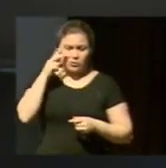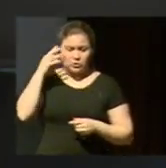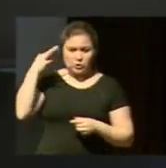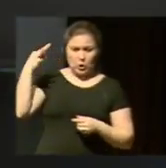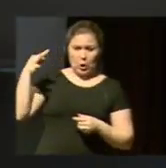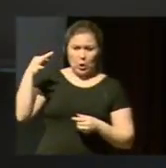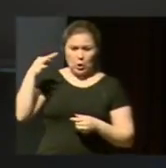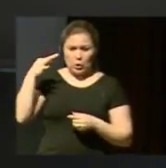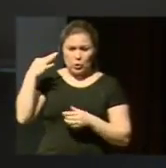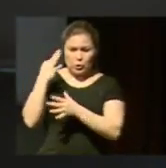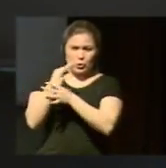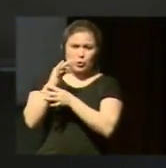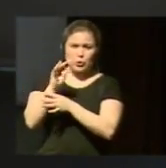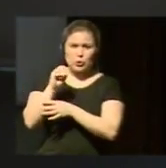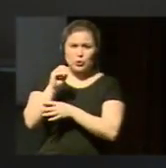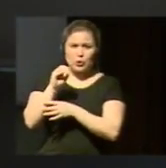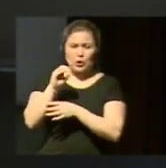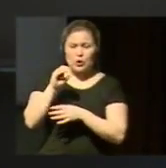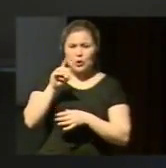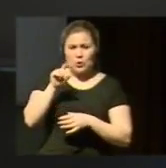sou mais um integrado.